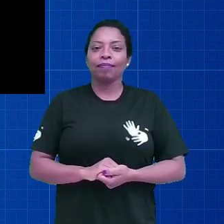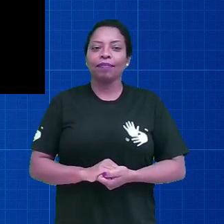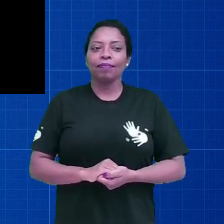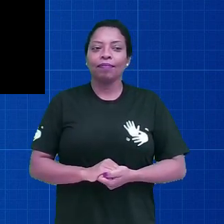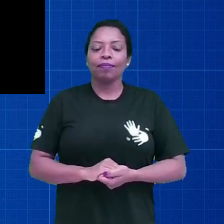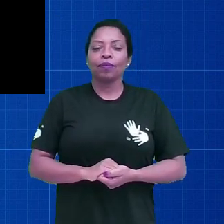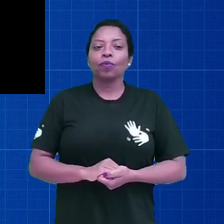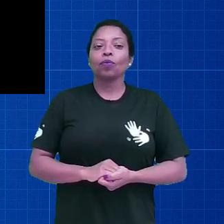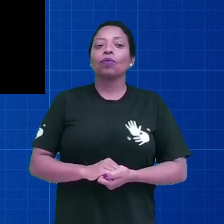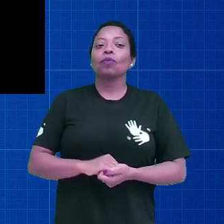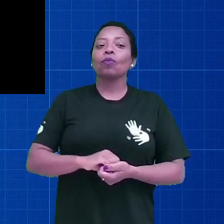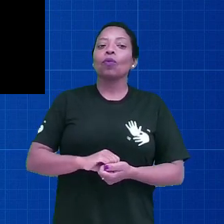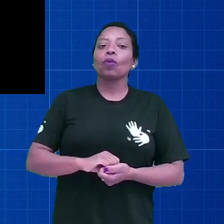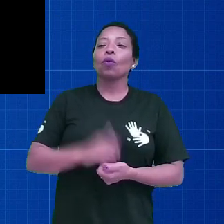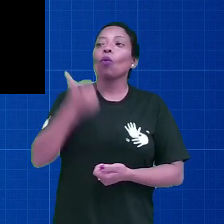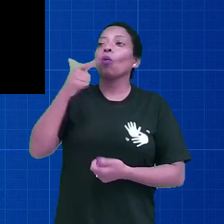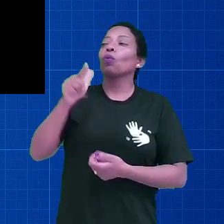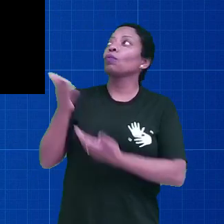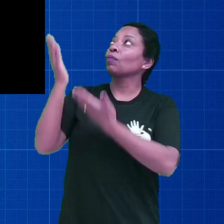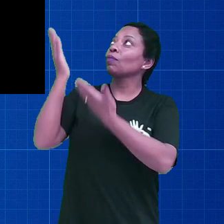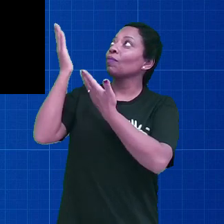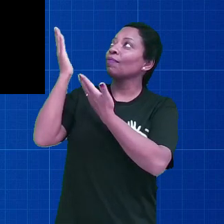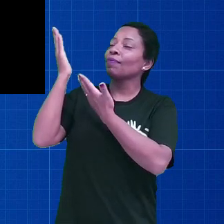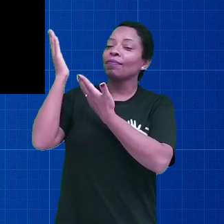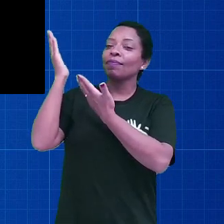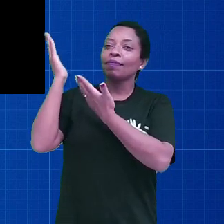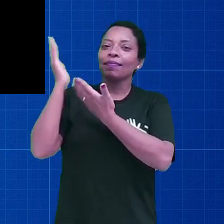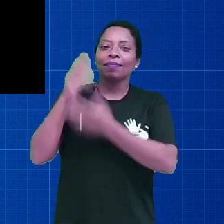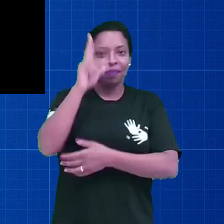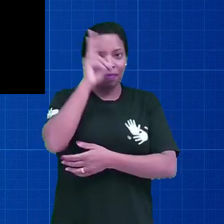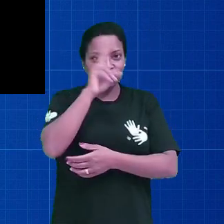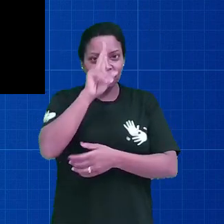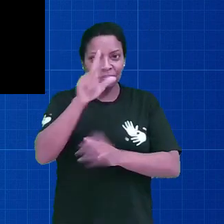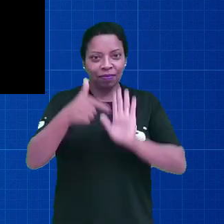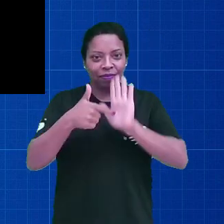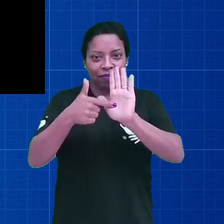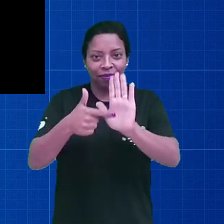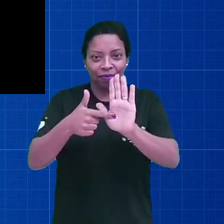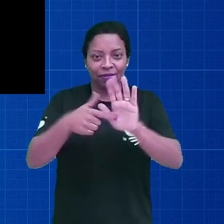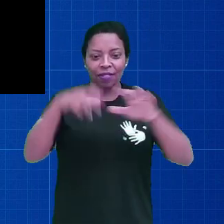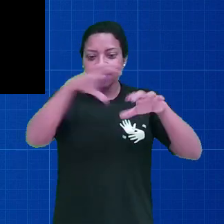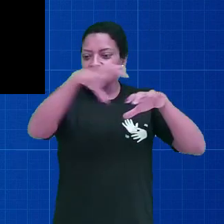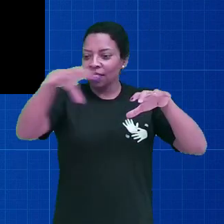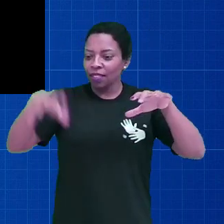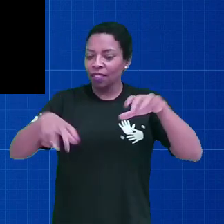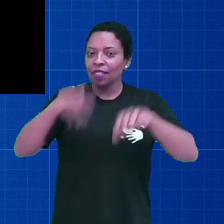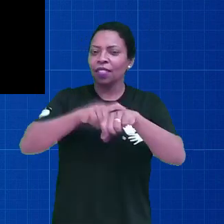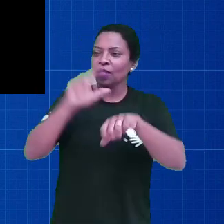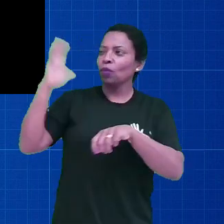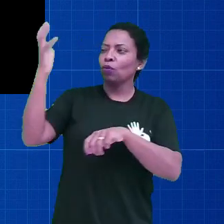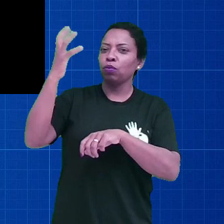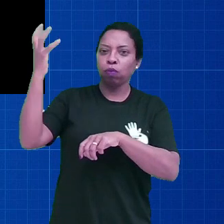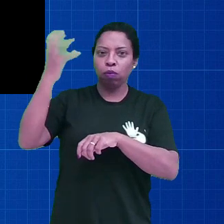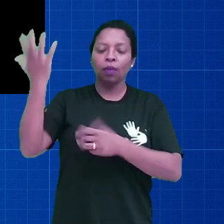Outro aspecto aí a ser considerado, eu falei para vocês das estações meteorológicas, as estações